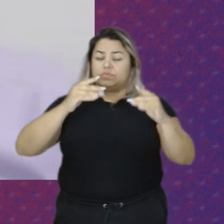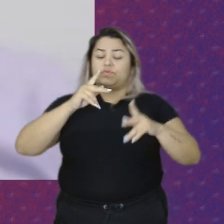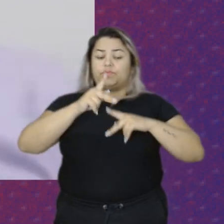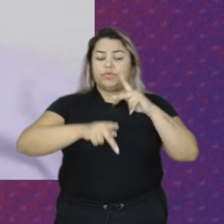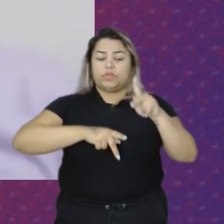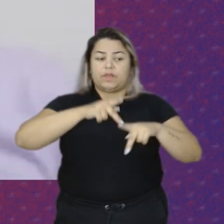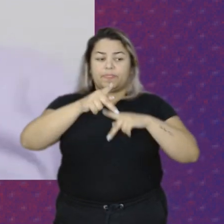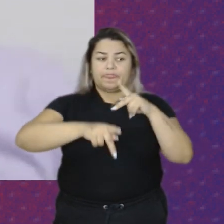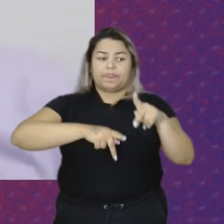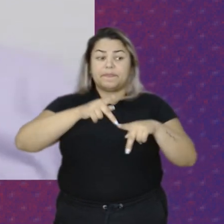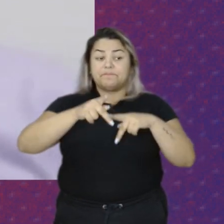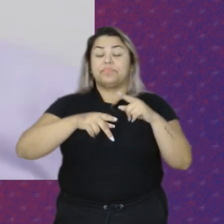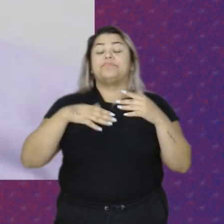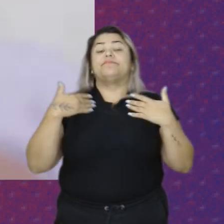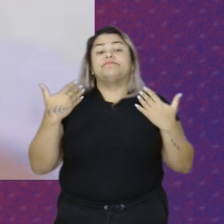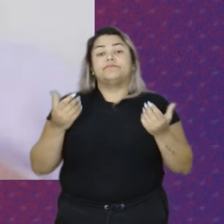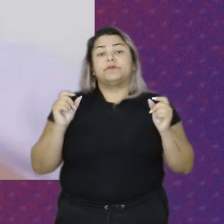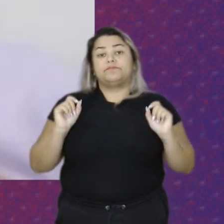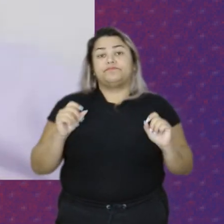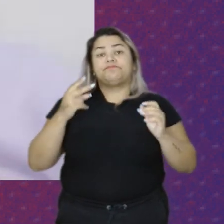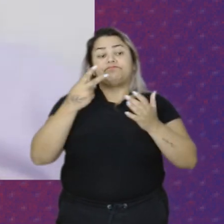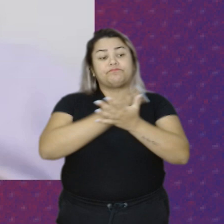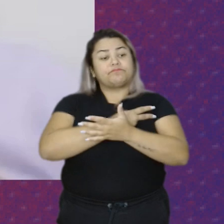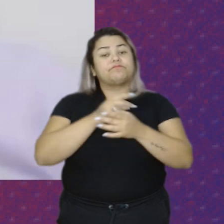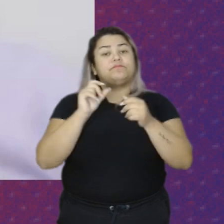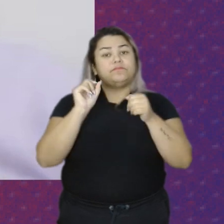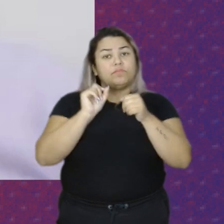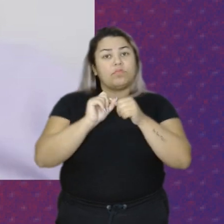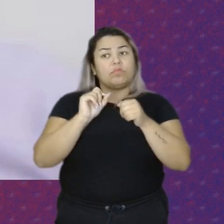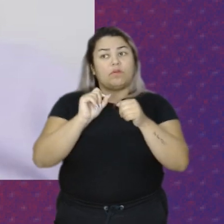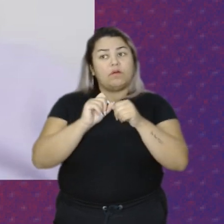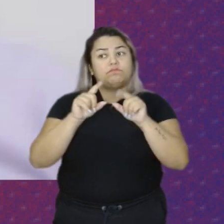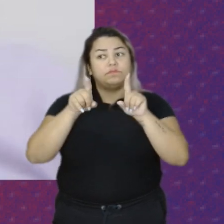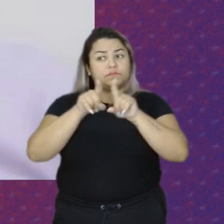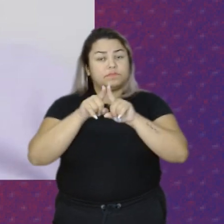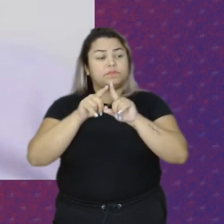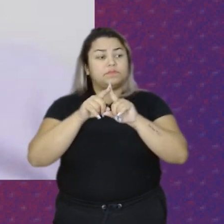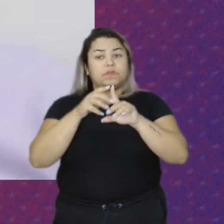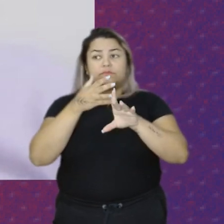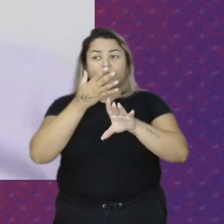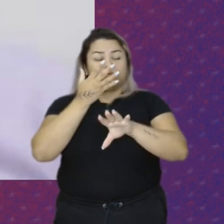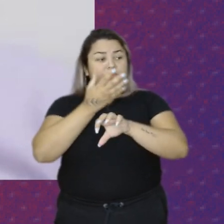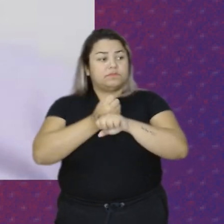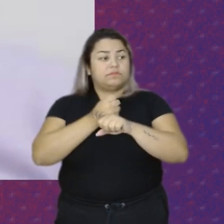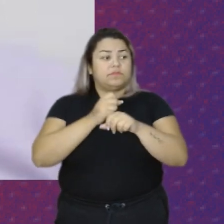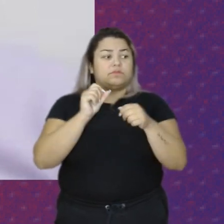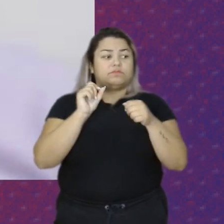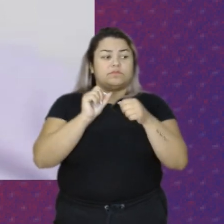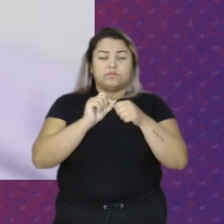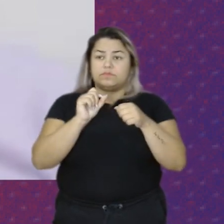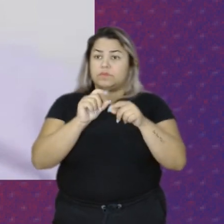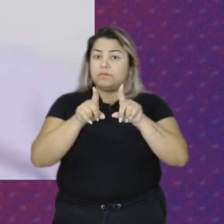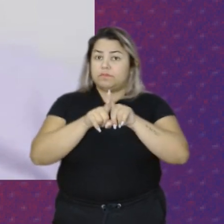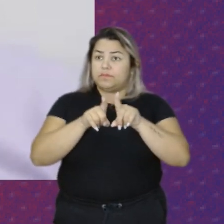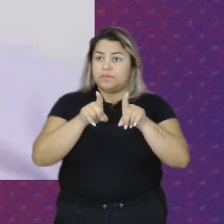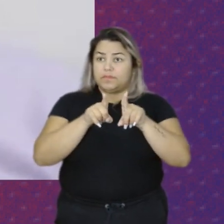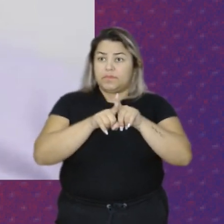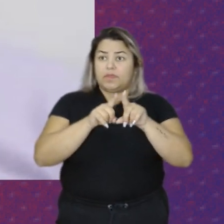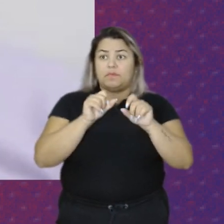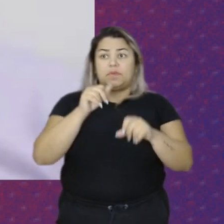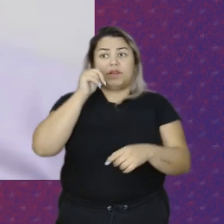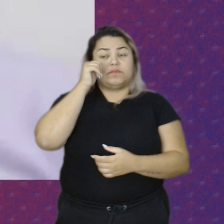popular. Então, da elaboração desses conteúdos, partimos do pressuposto para